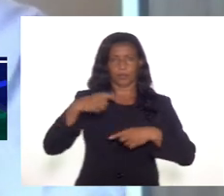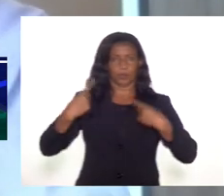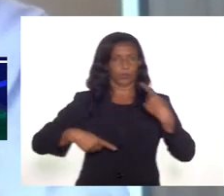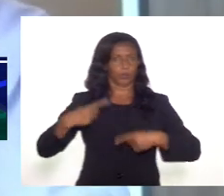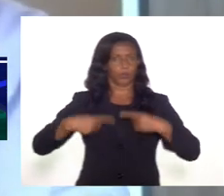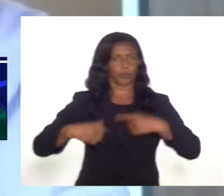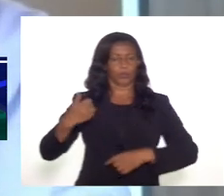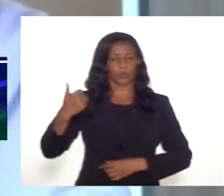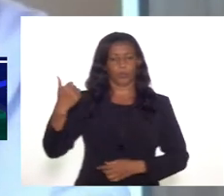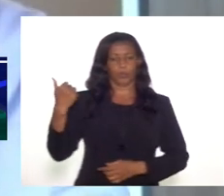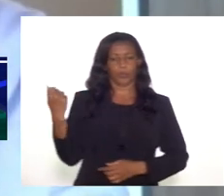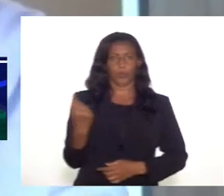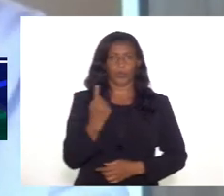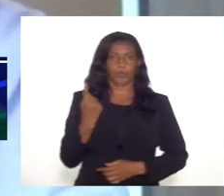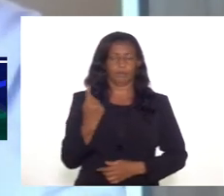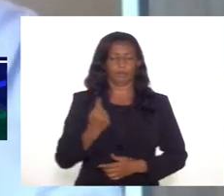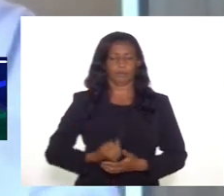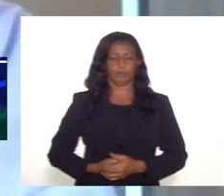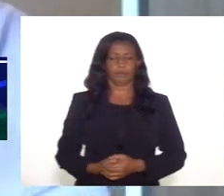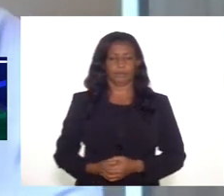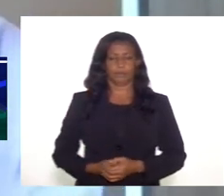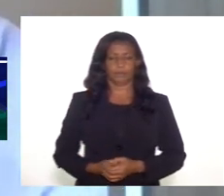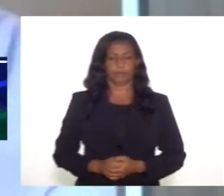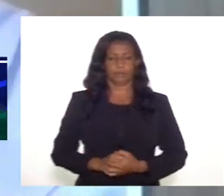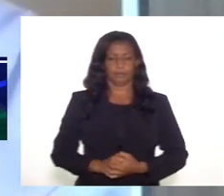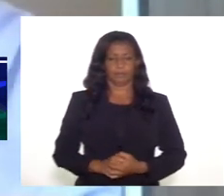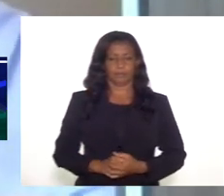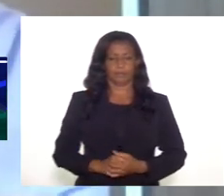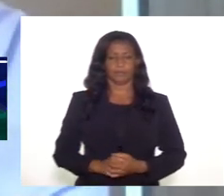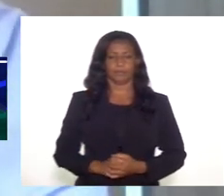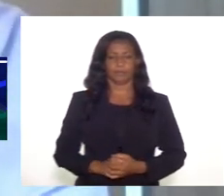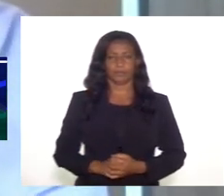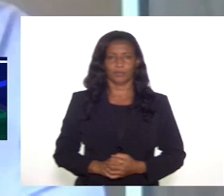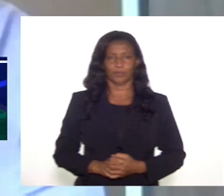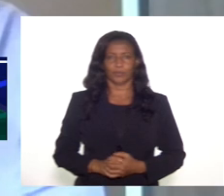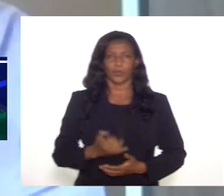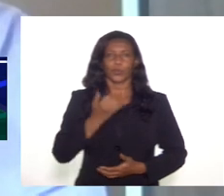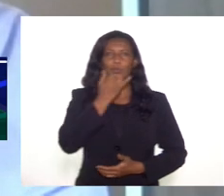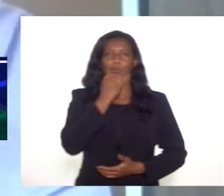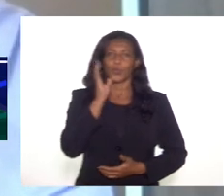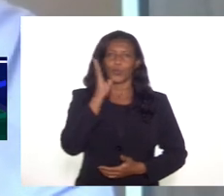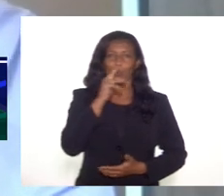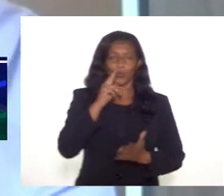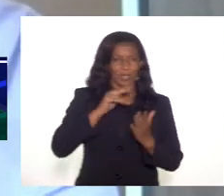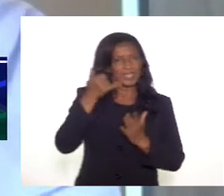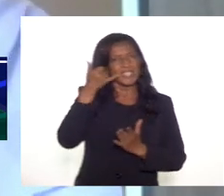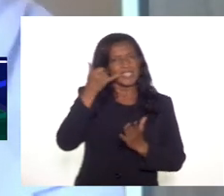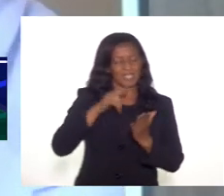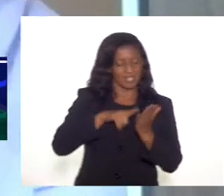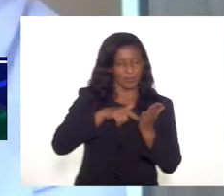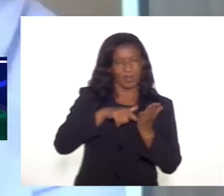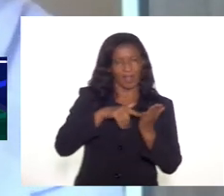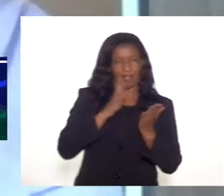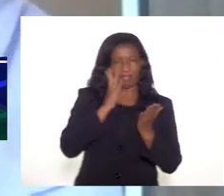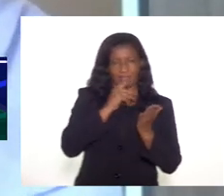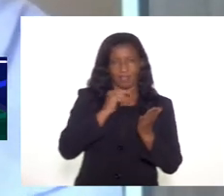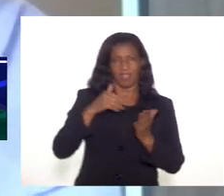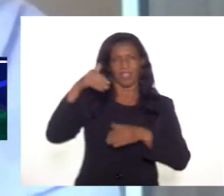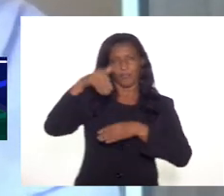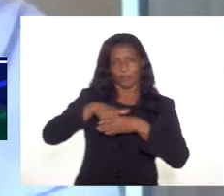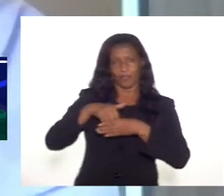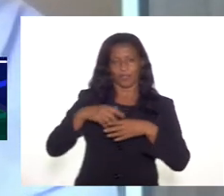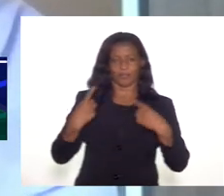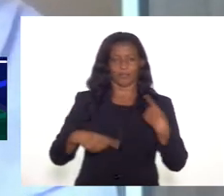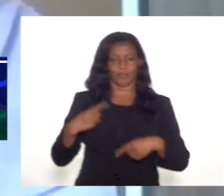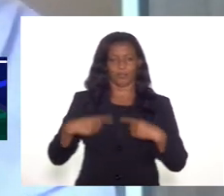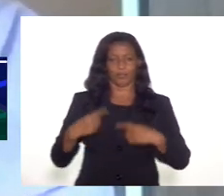única. Vou estar lendo aqui, eu não imprimi, vou estar lendo no celular, tá? Se eu demorar um pouquinho, vocês me perdoam. Em votação,